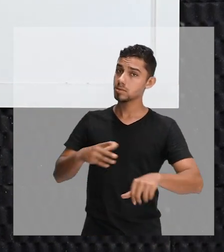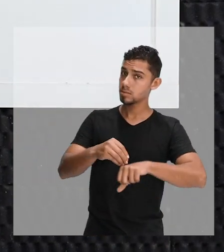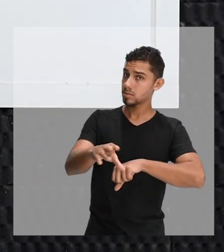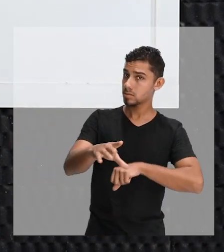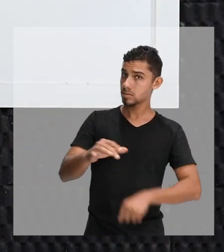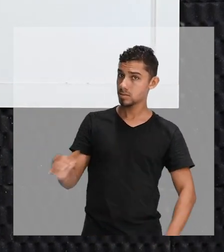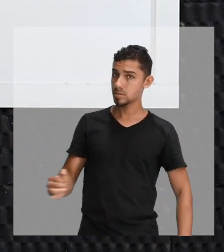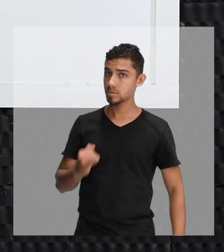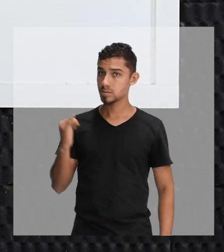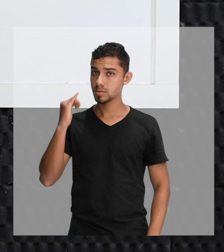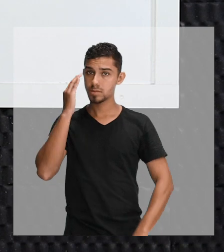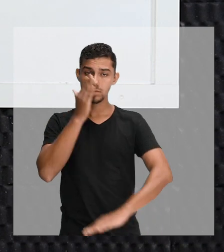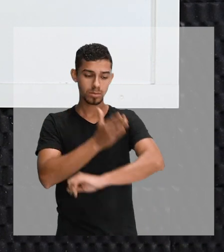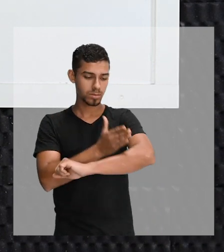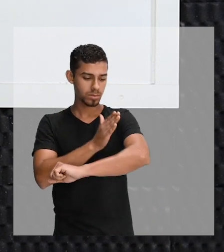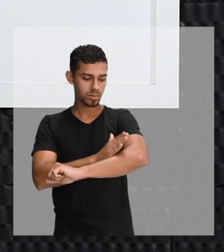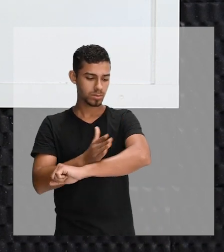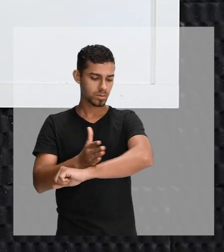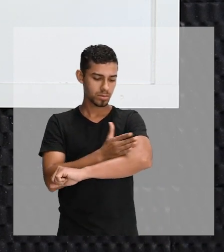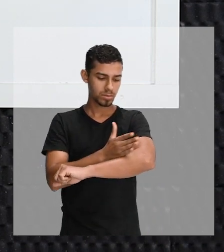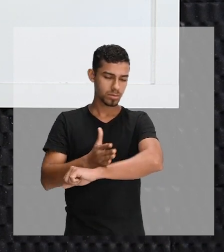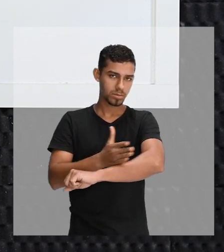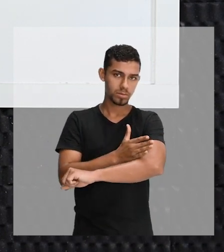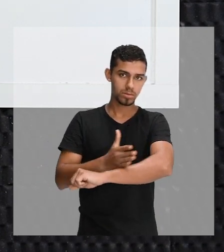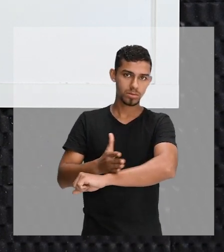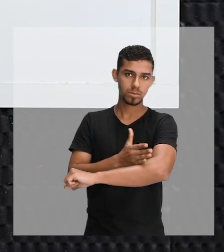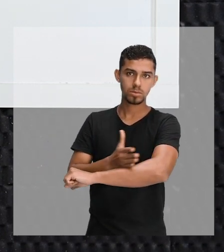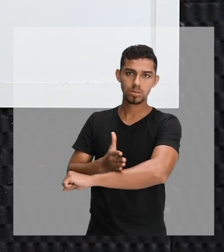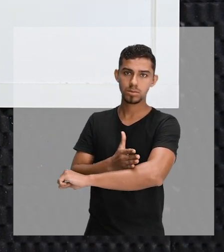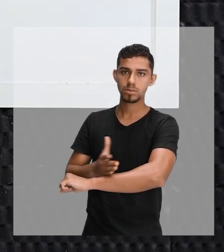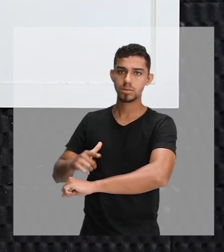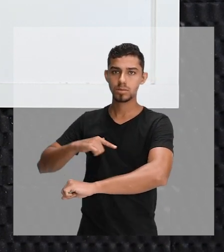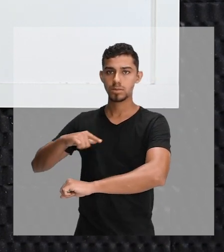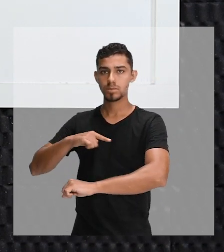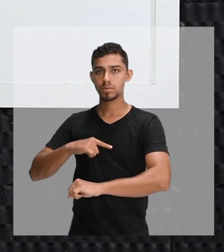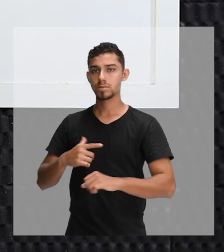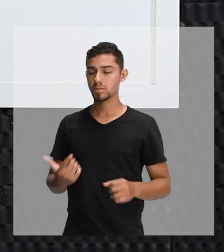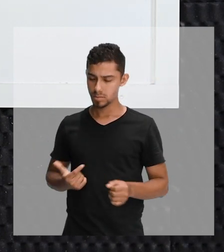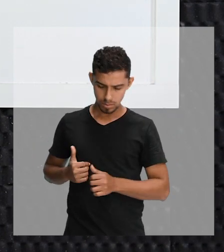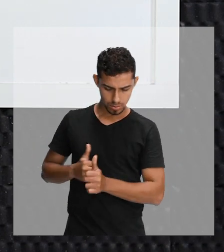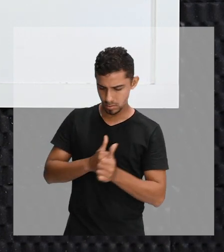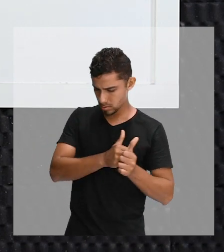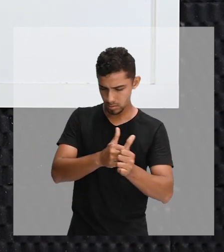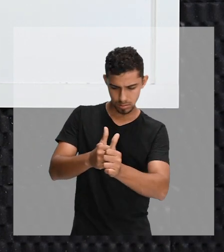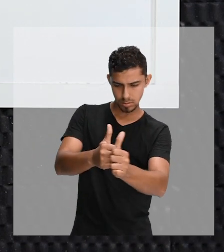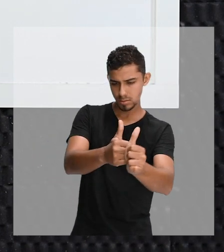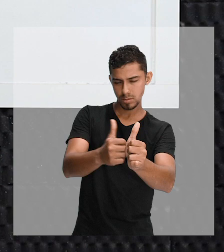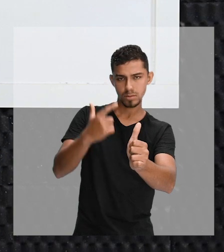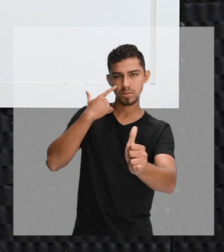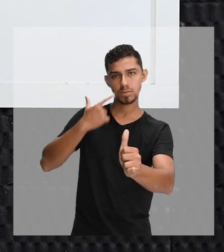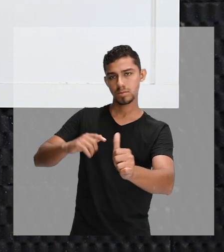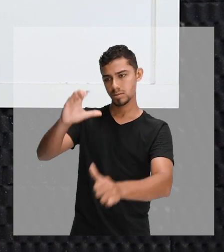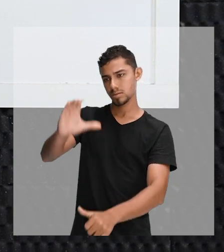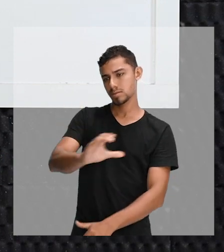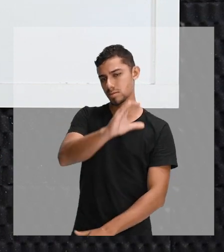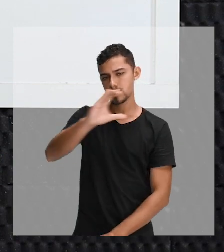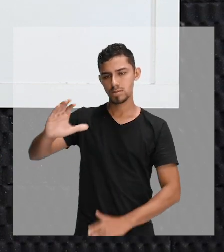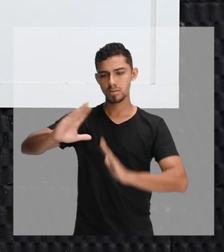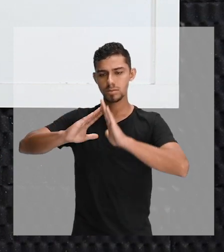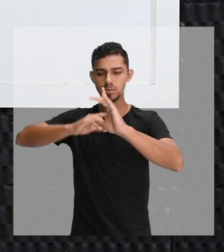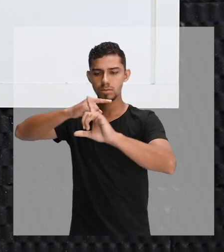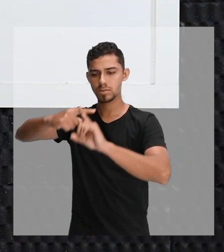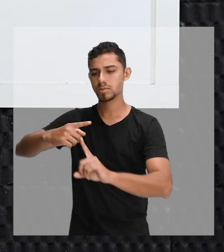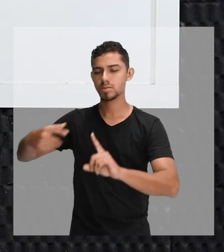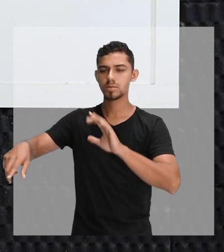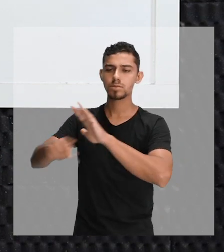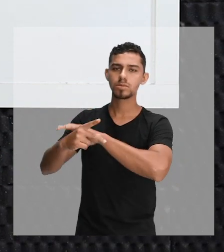importante. Na Idade Média nós temos então esse guia, que é a espiritualidade, a religião, a cristandade. Espiritual,